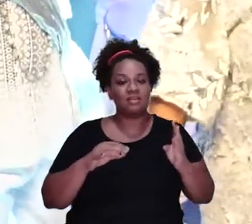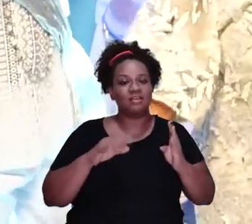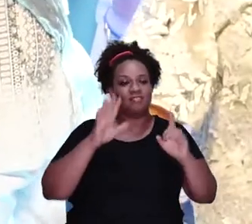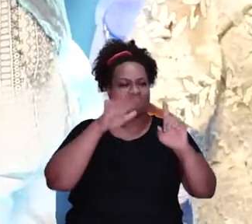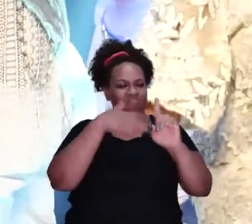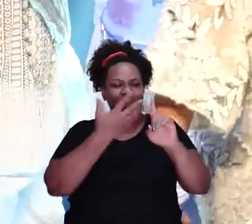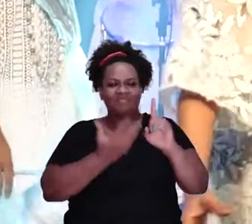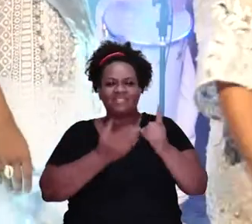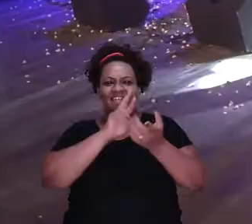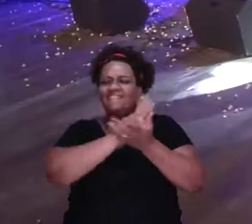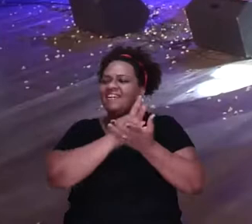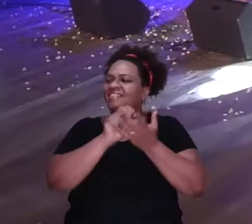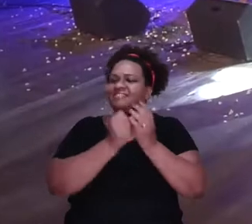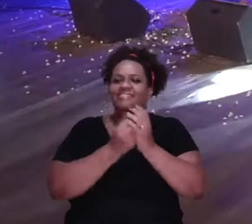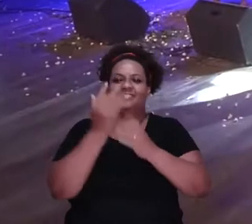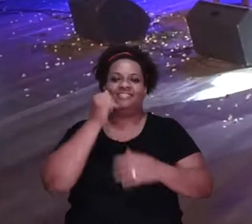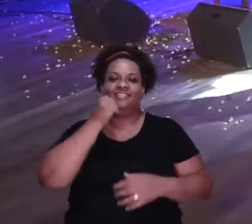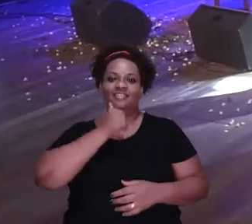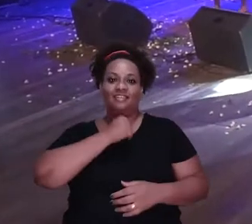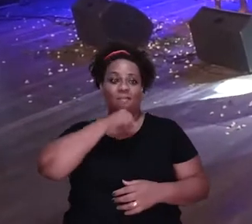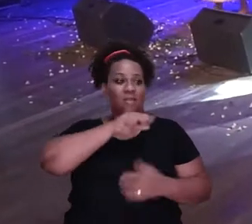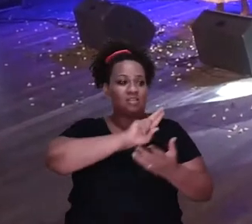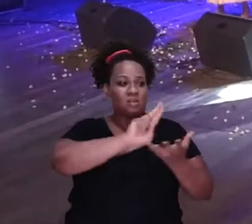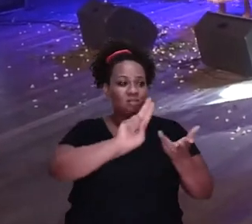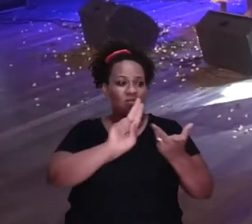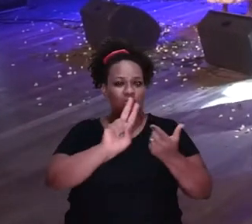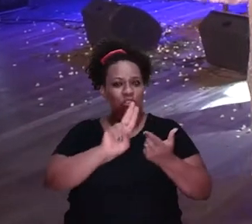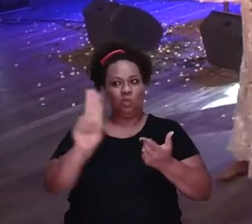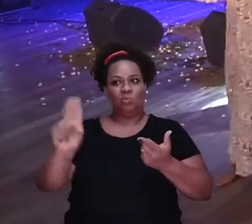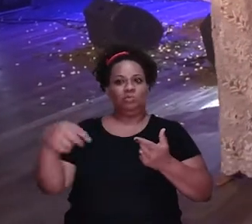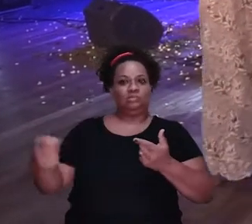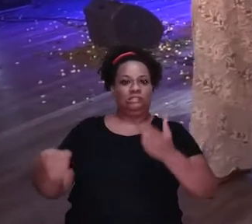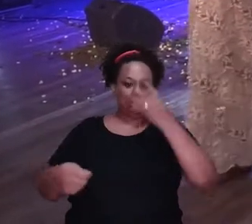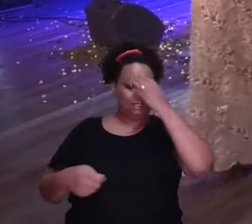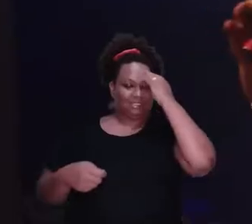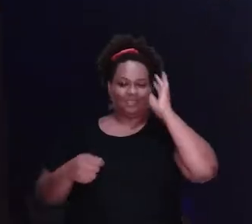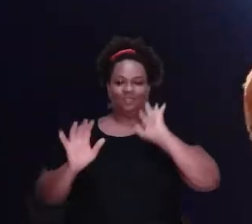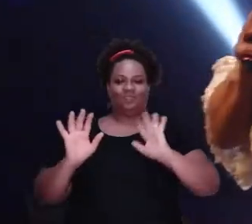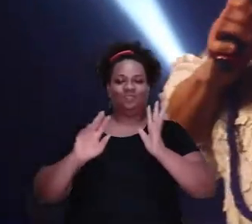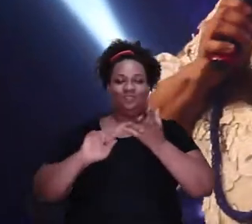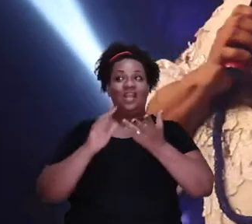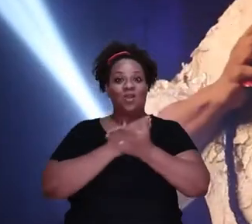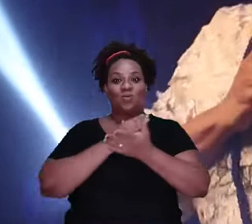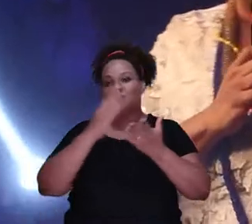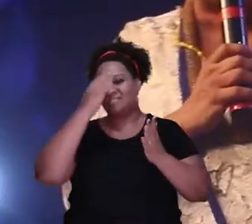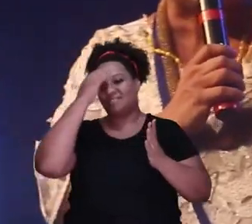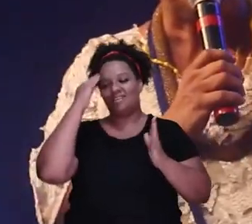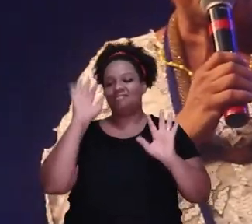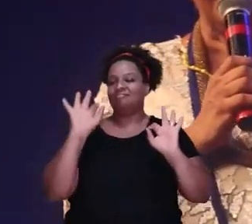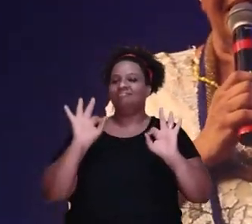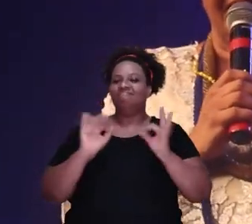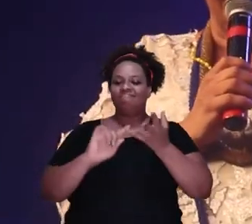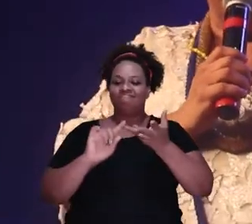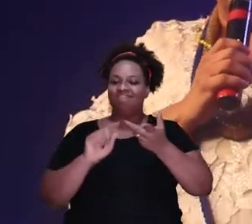Santos homenageamos várias mães que eu não vocês juntos aquele falar que eu vou esquecer o nome de